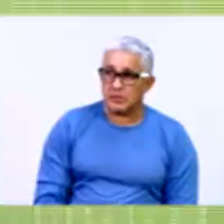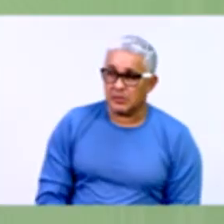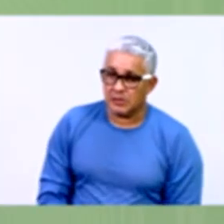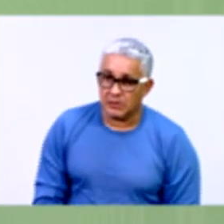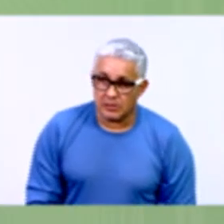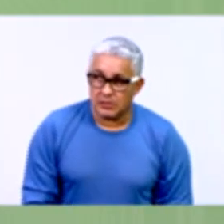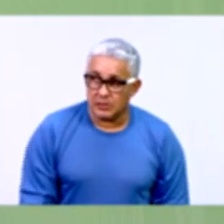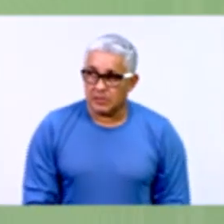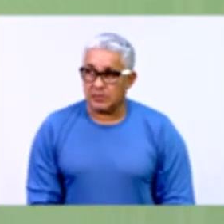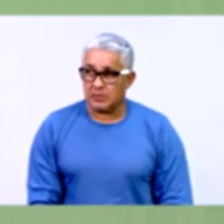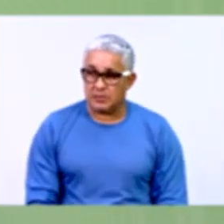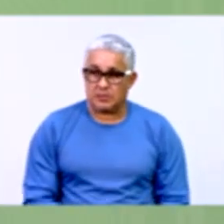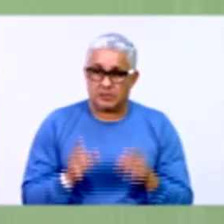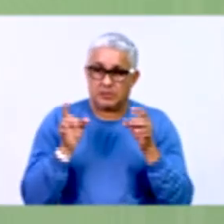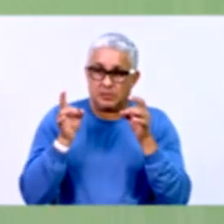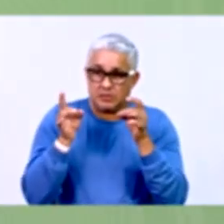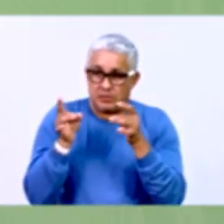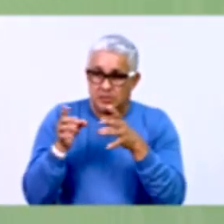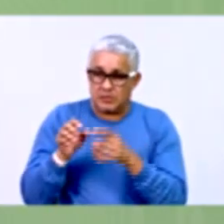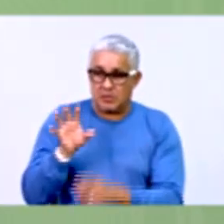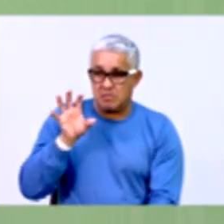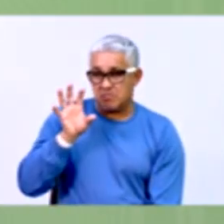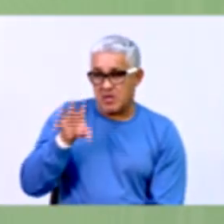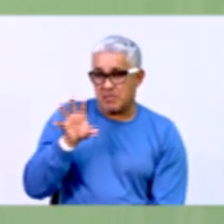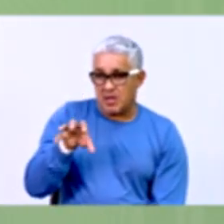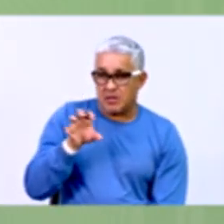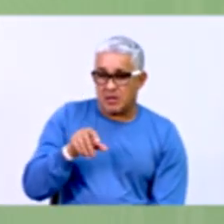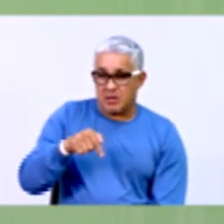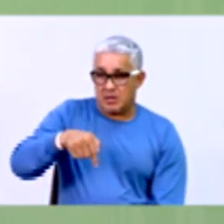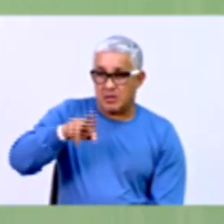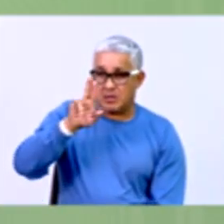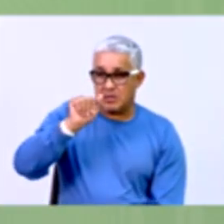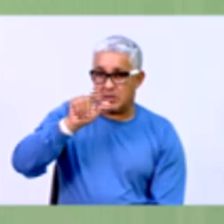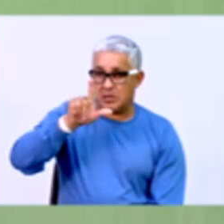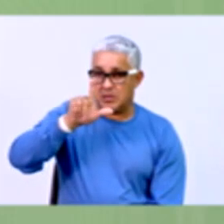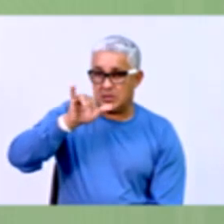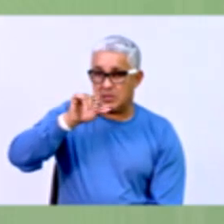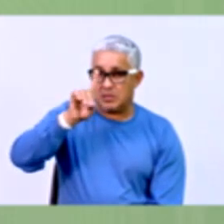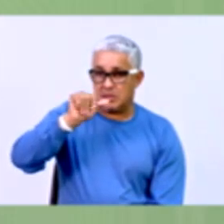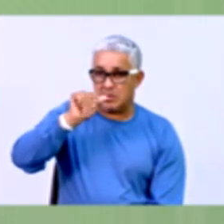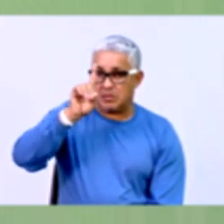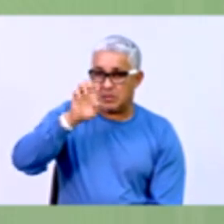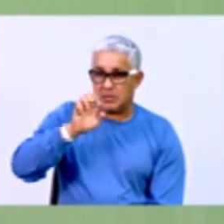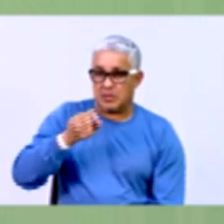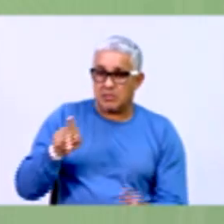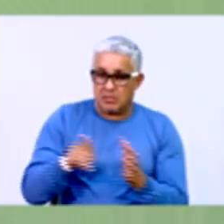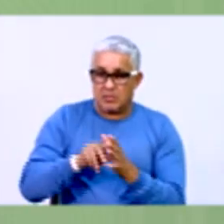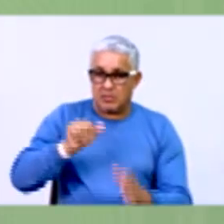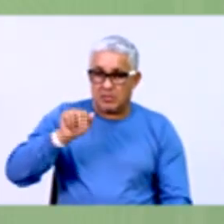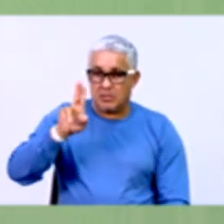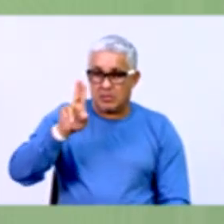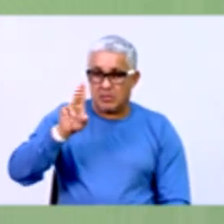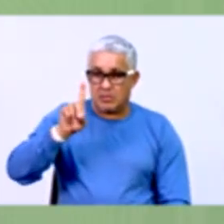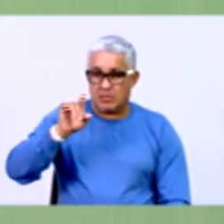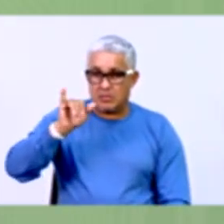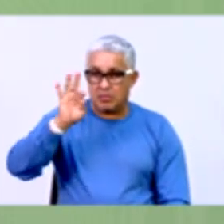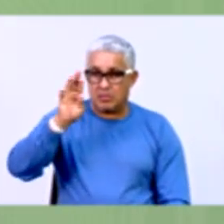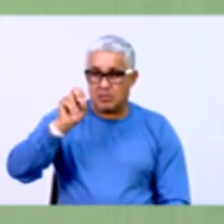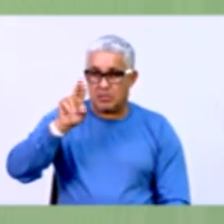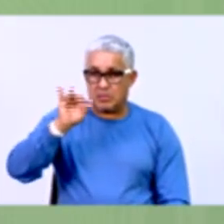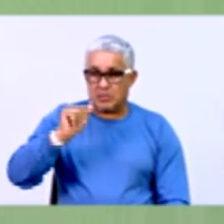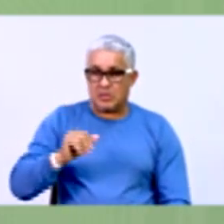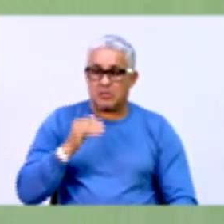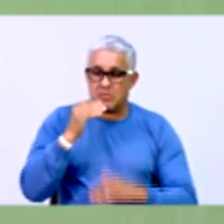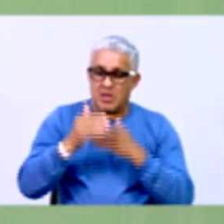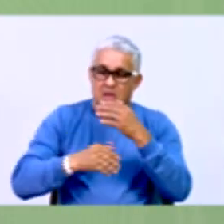Os resultados influenciavam na qualidade da auditoria, né? Que a gente falou. Com o passar dos anos,